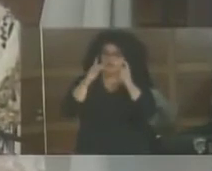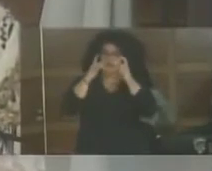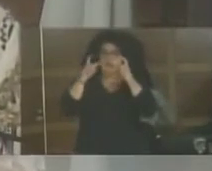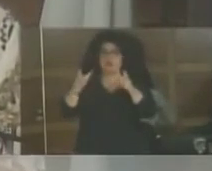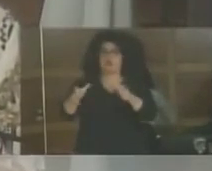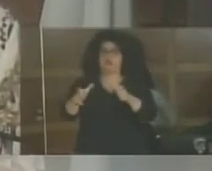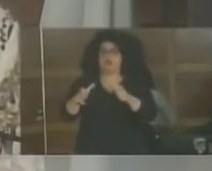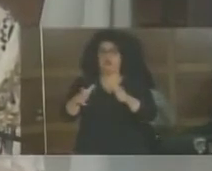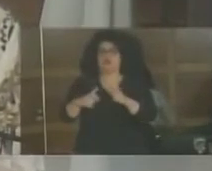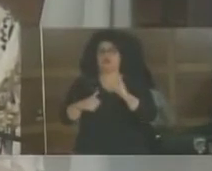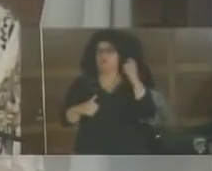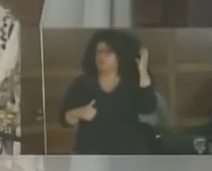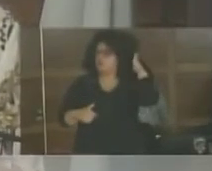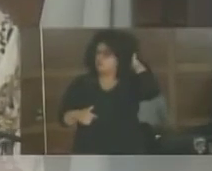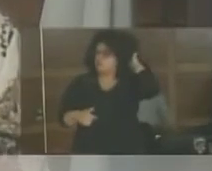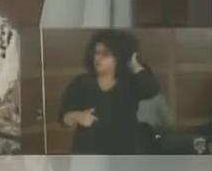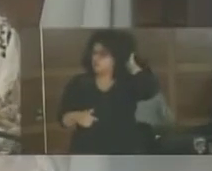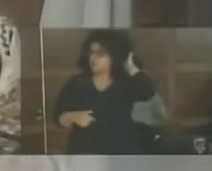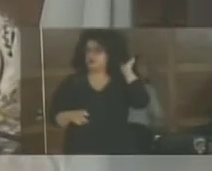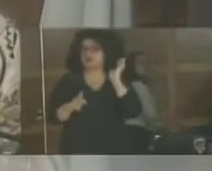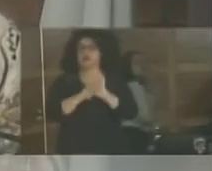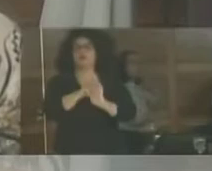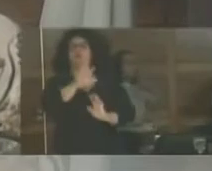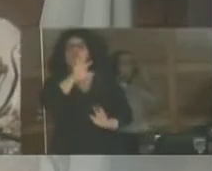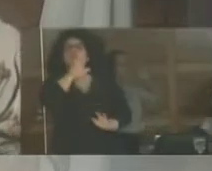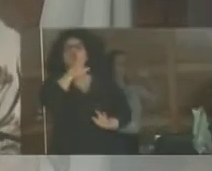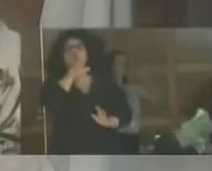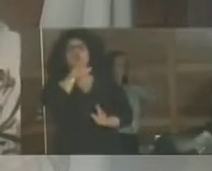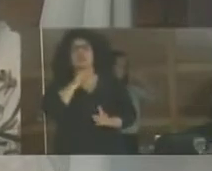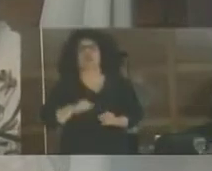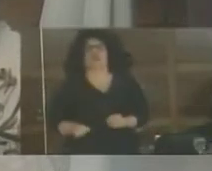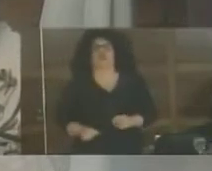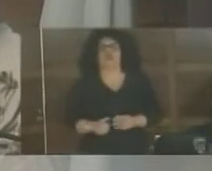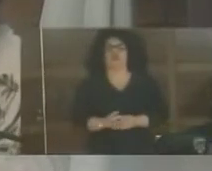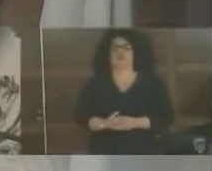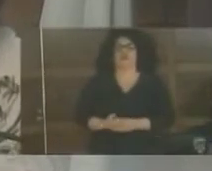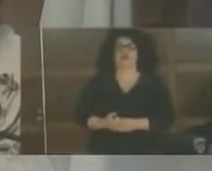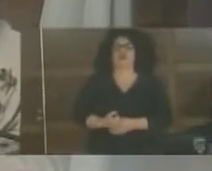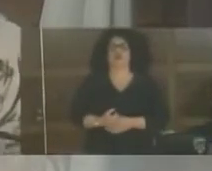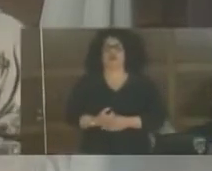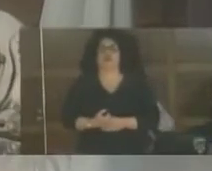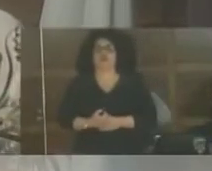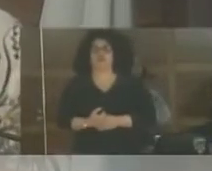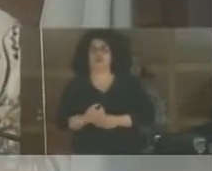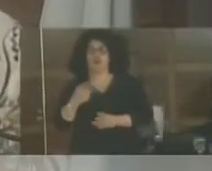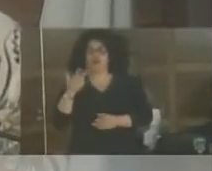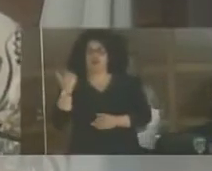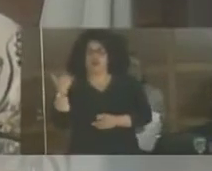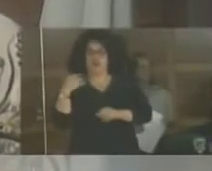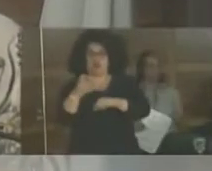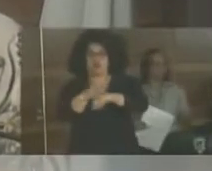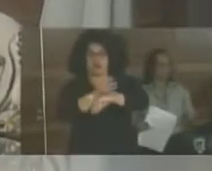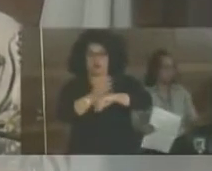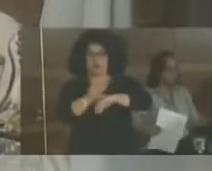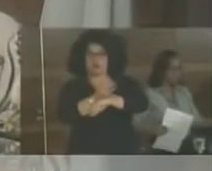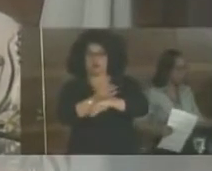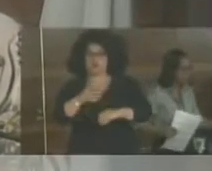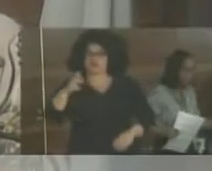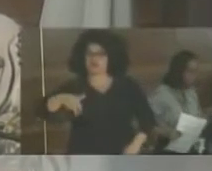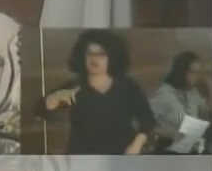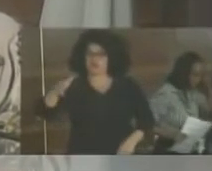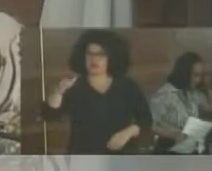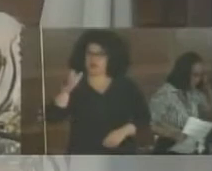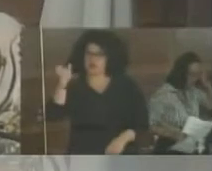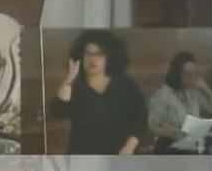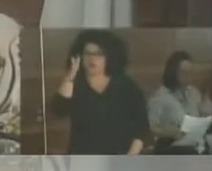tão nobre, né? Dizer também que nesse recesso estivemos caminhando em diversos